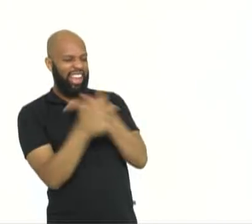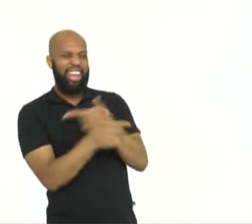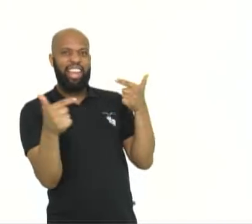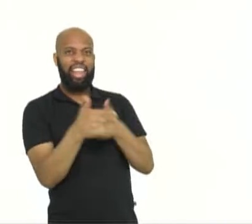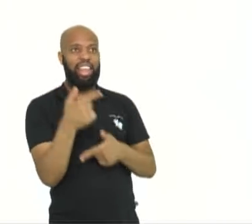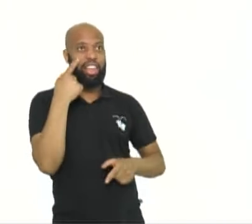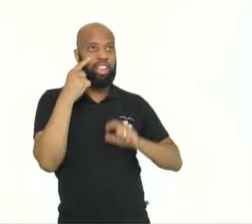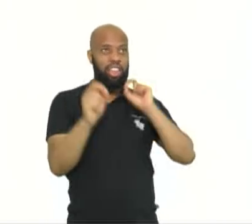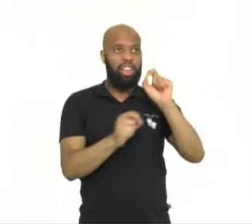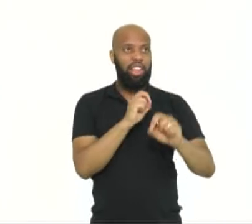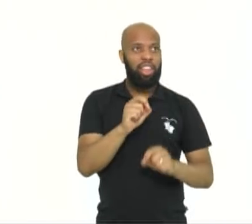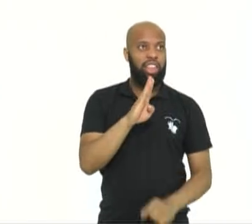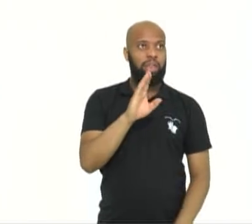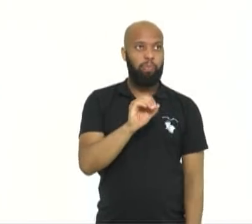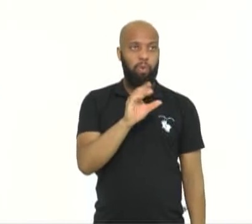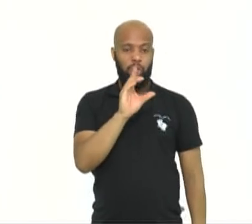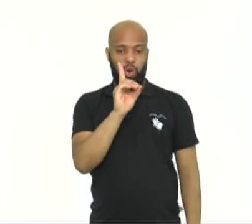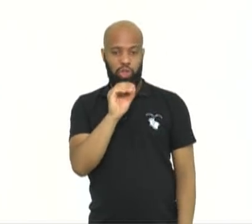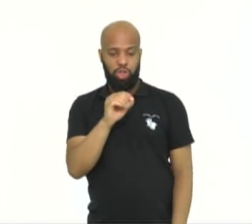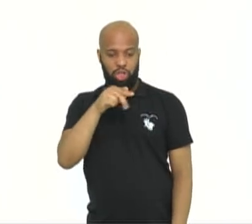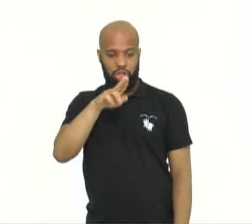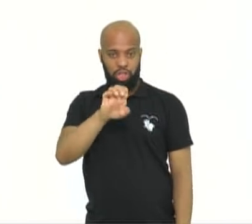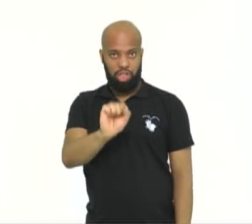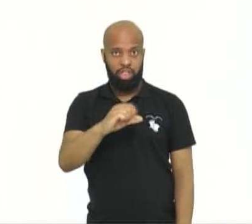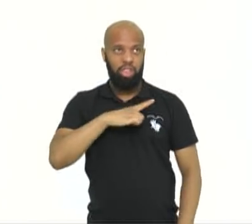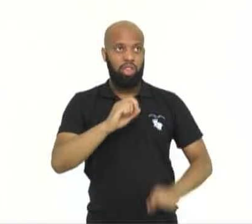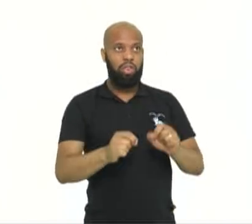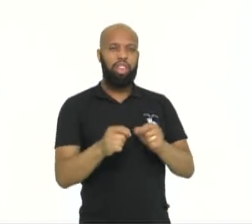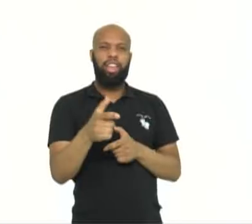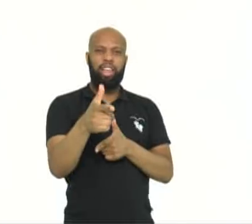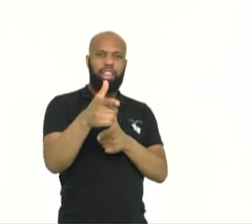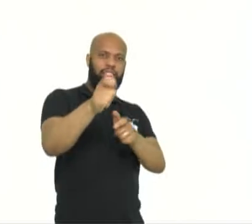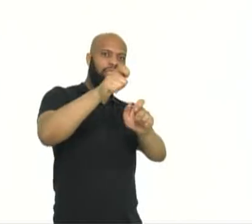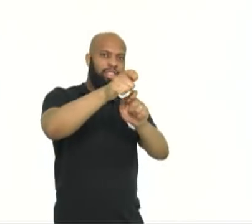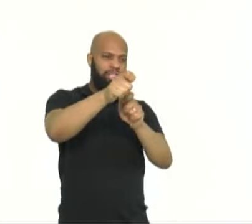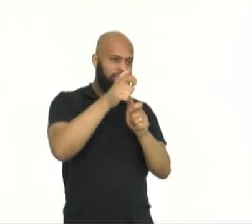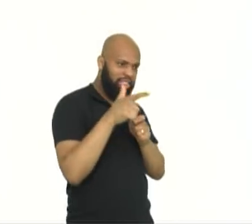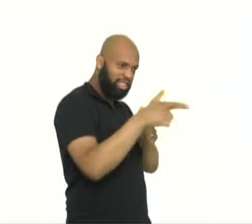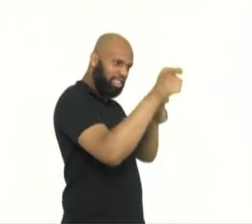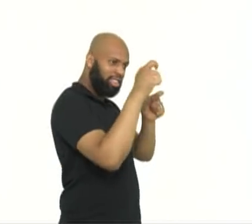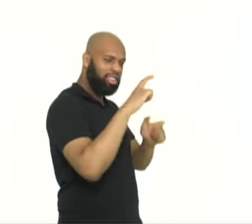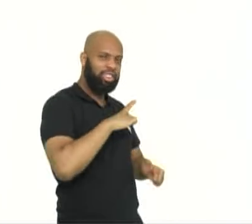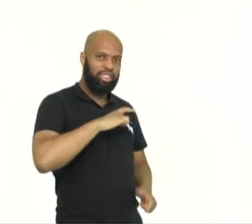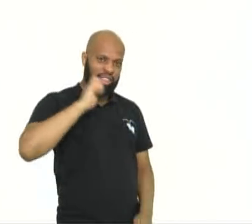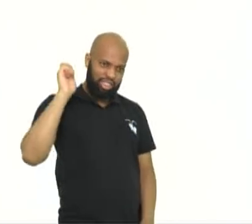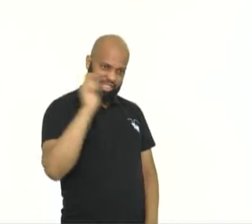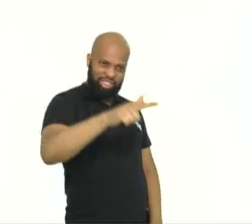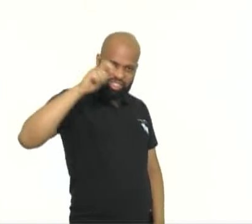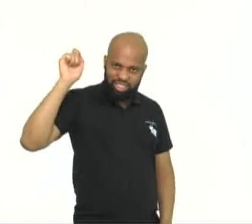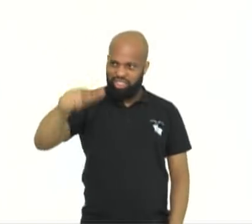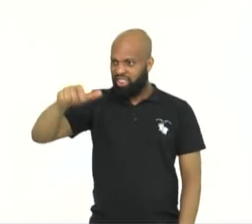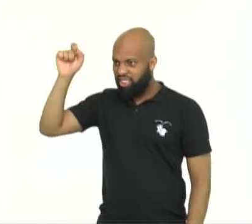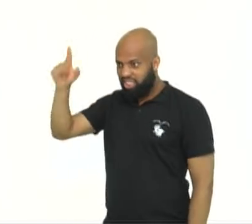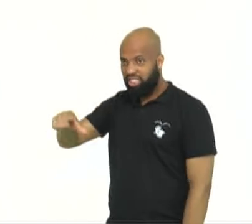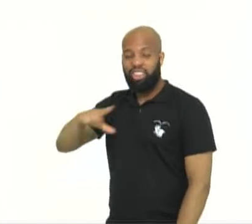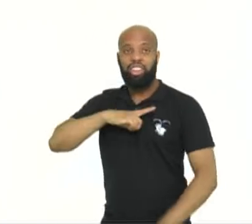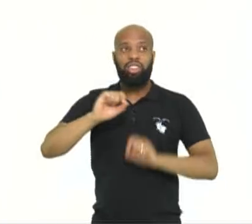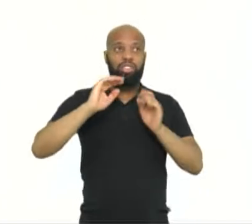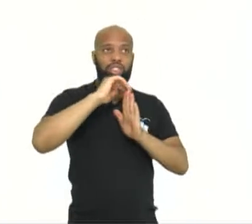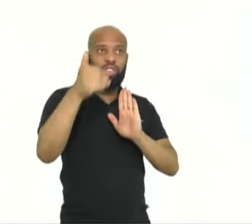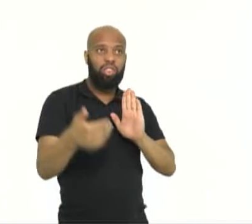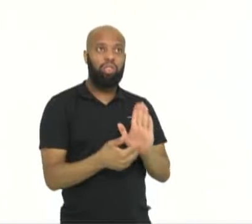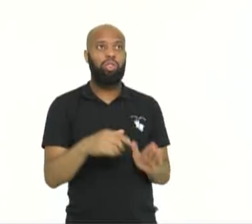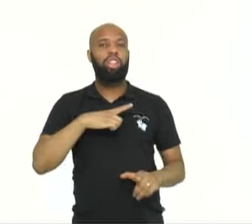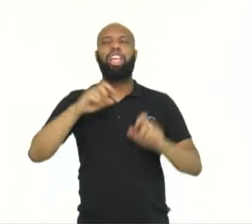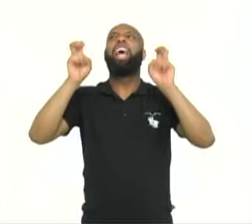seus bodoques, cujos tiros iam acertar em cheio nas costas dos combatentes, e tudo abaixo